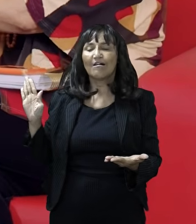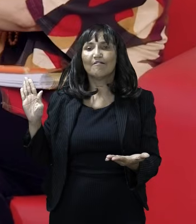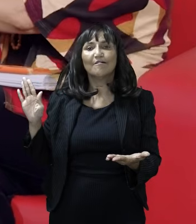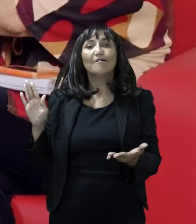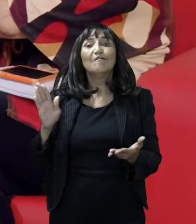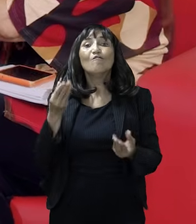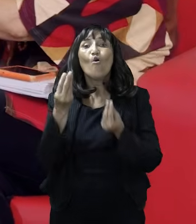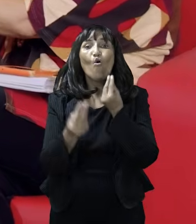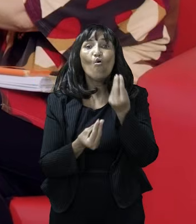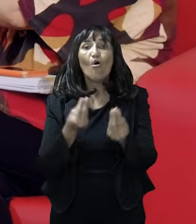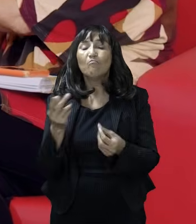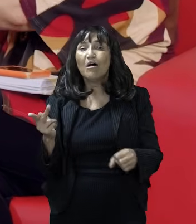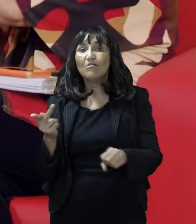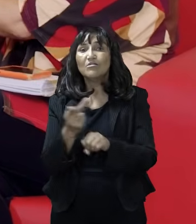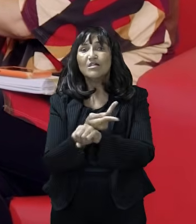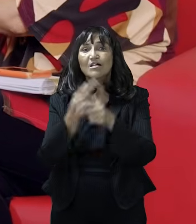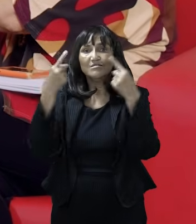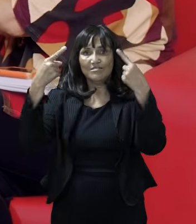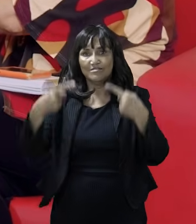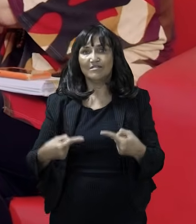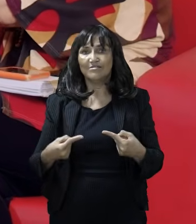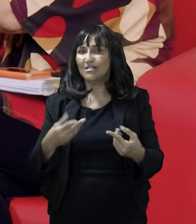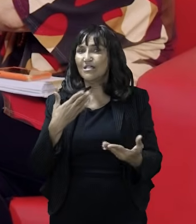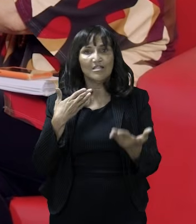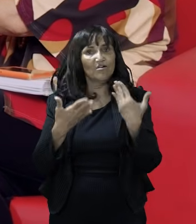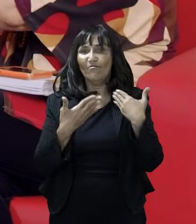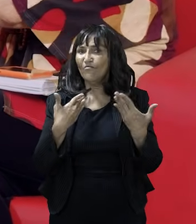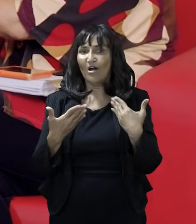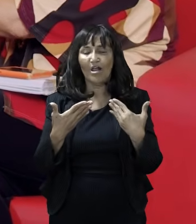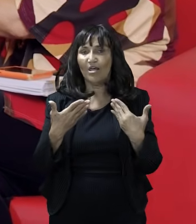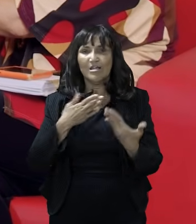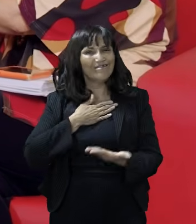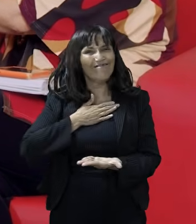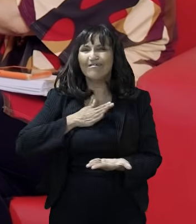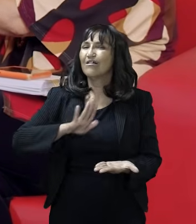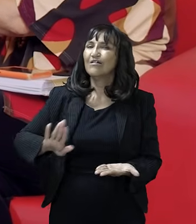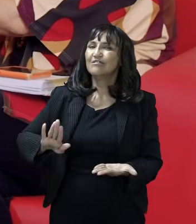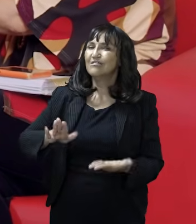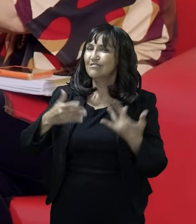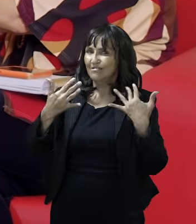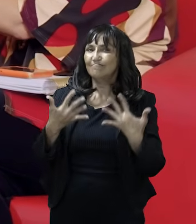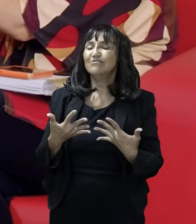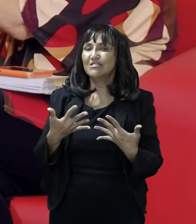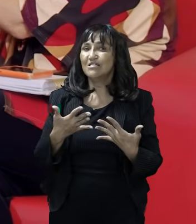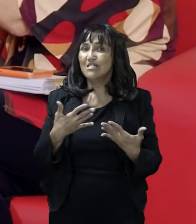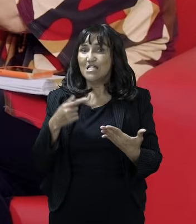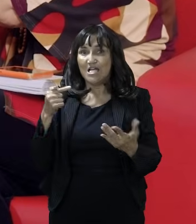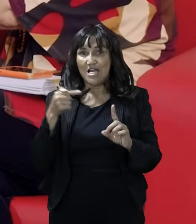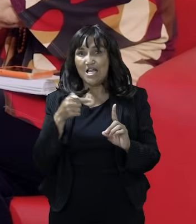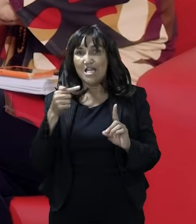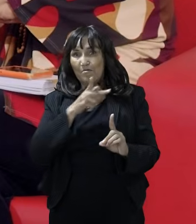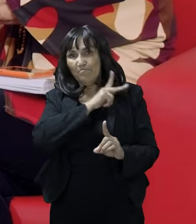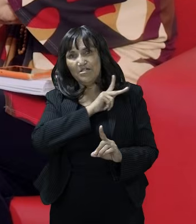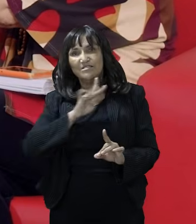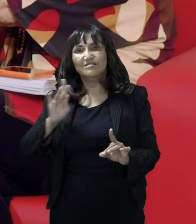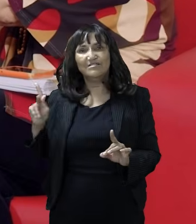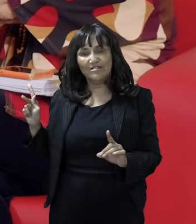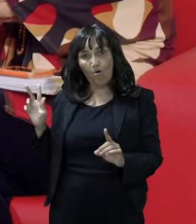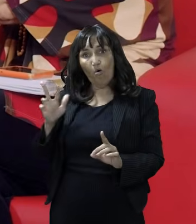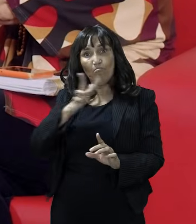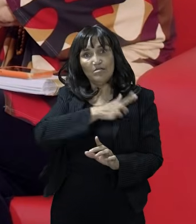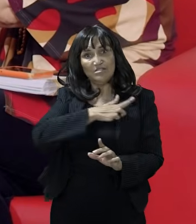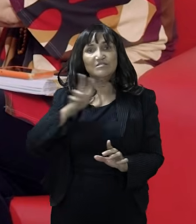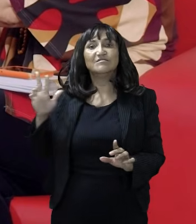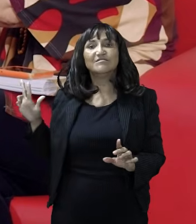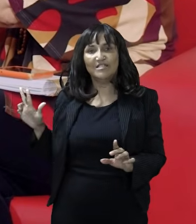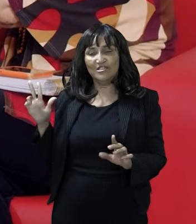como que fica esse desafio? Ele não fala isso, mas ele não gosta muito que fala isso, né? E ele falou outro dia que ele não vai ser candidato mais no futuro, né? Eu vou